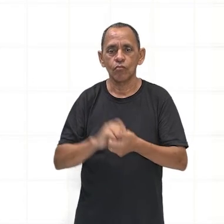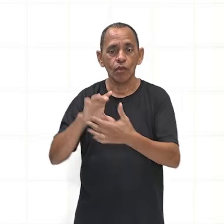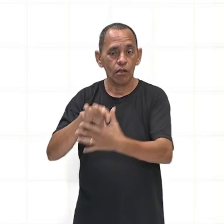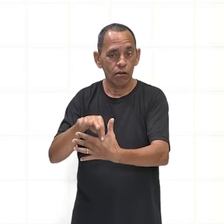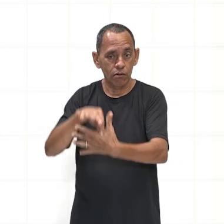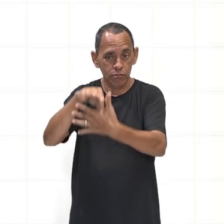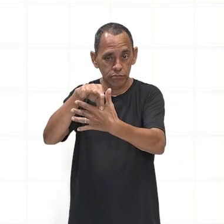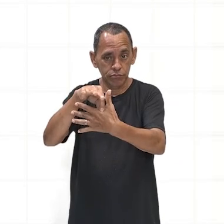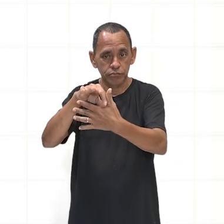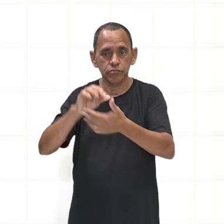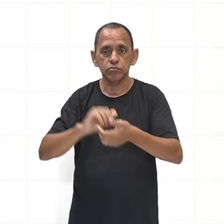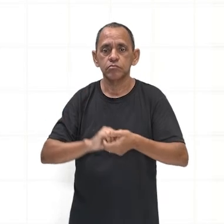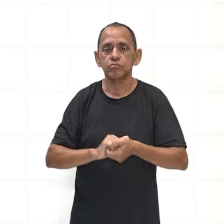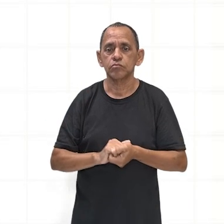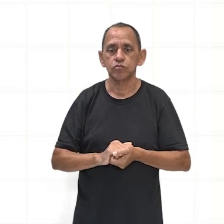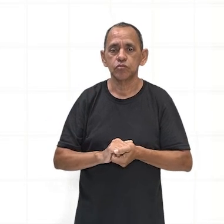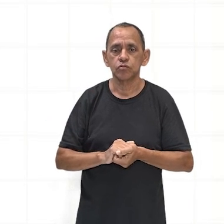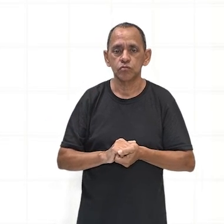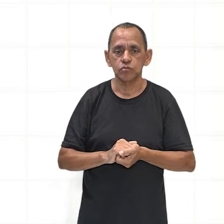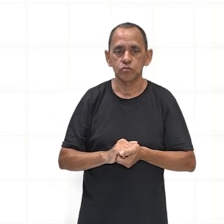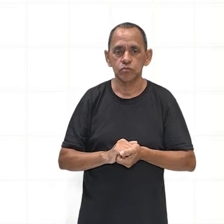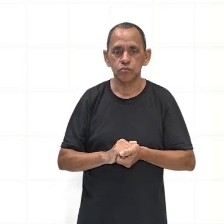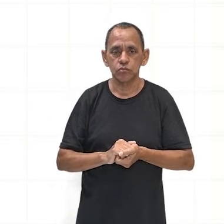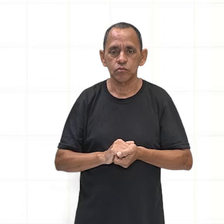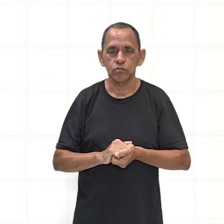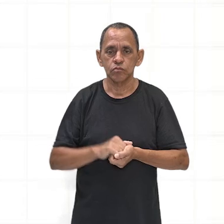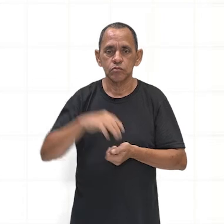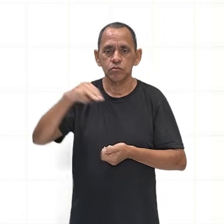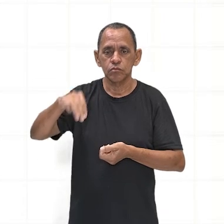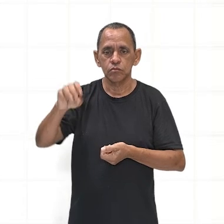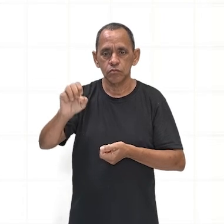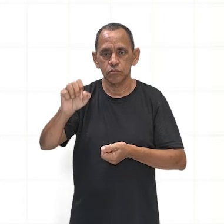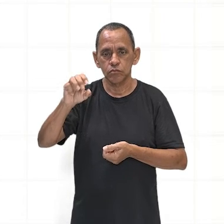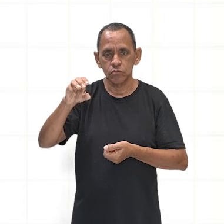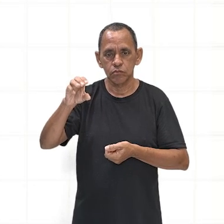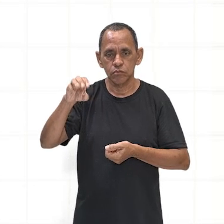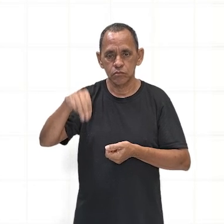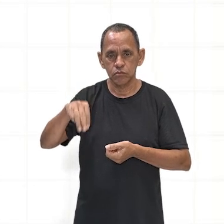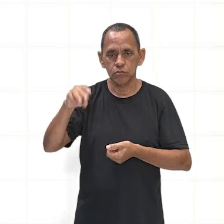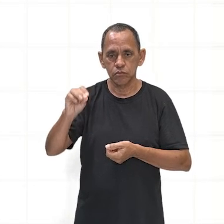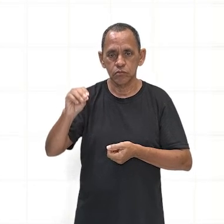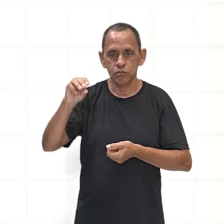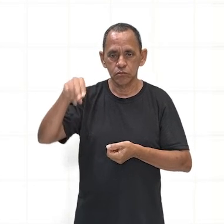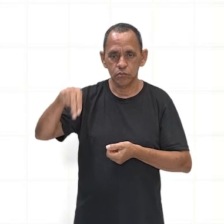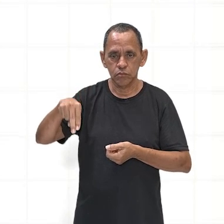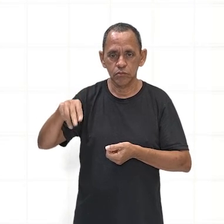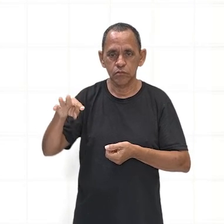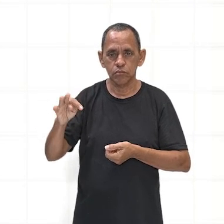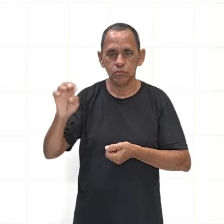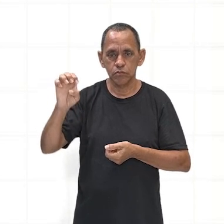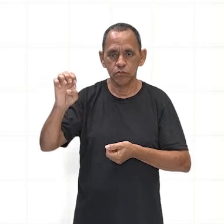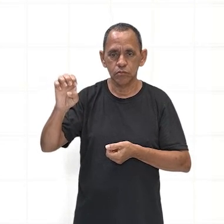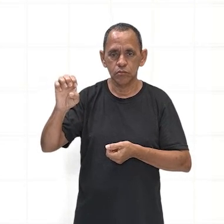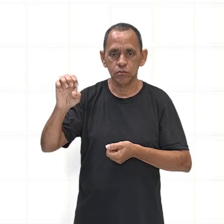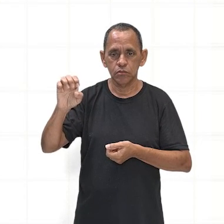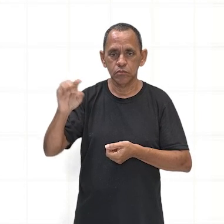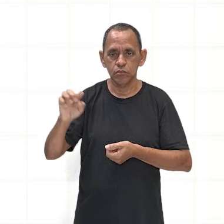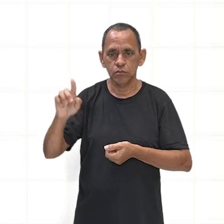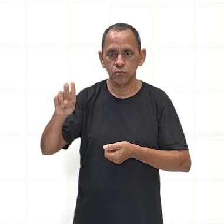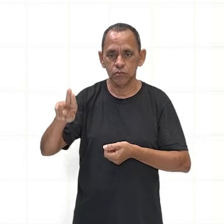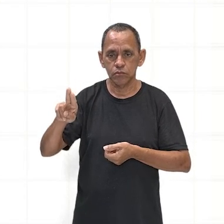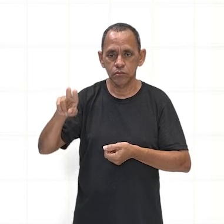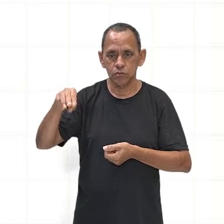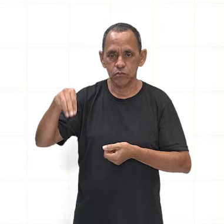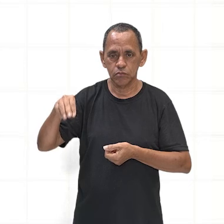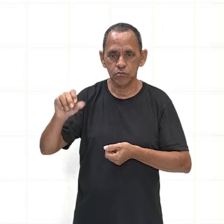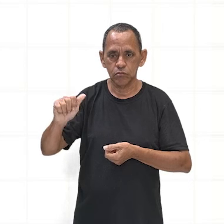à época governado por Montezuma II, bastante enfraquecido já por rebeliões que acontecia dentro do Império.